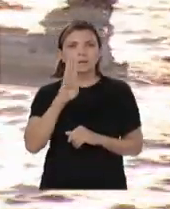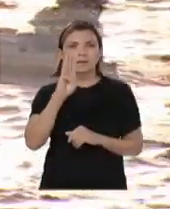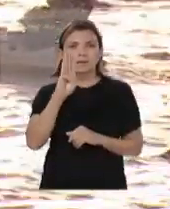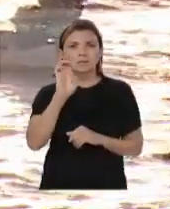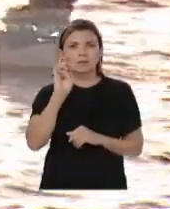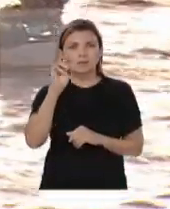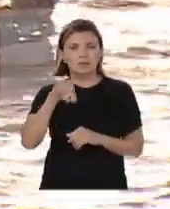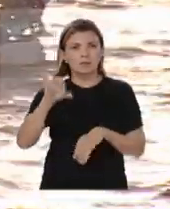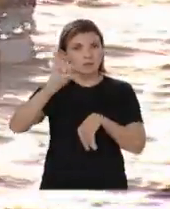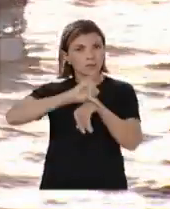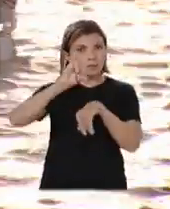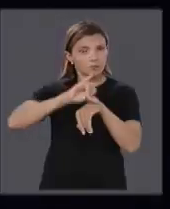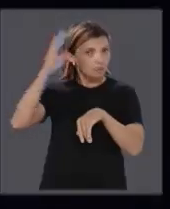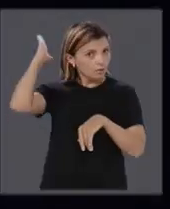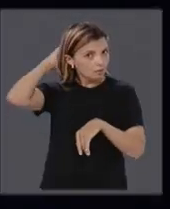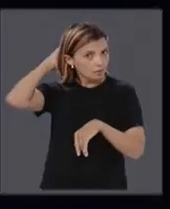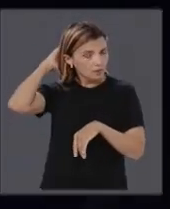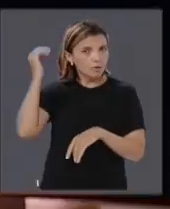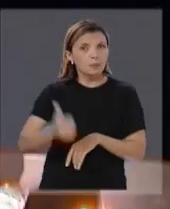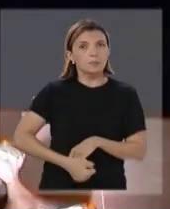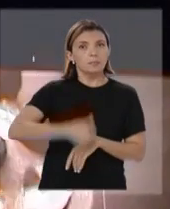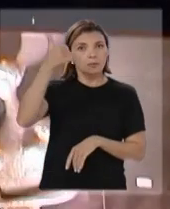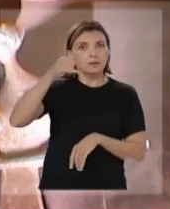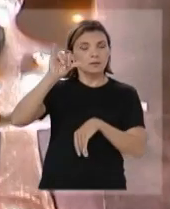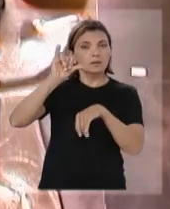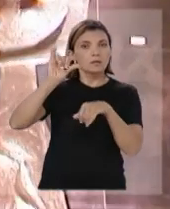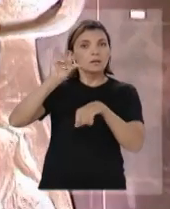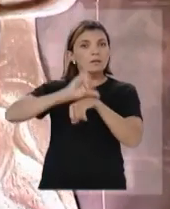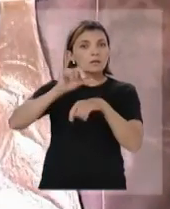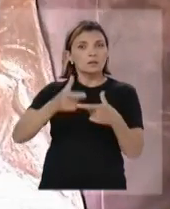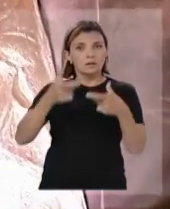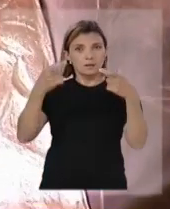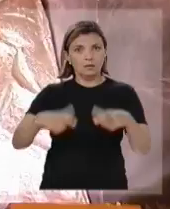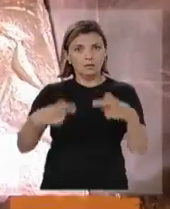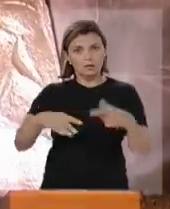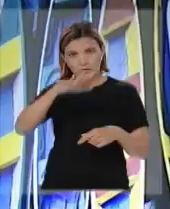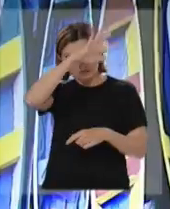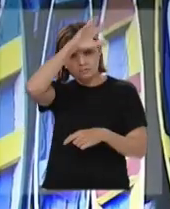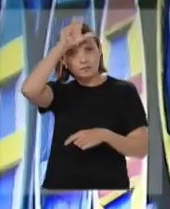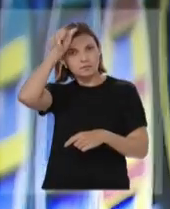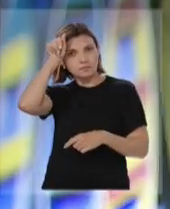Belém é a capital do estado do Pará e foi a primeira capital da Amazônia.